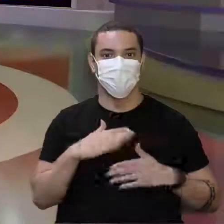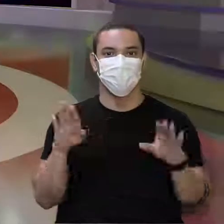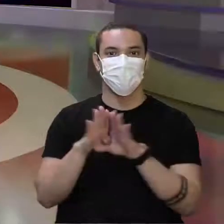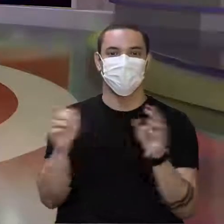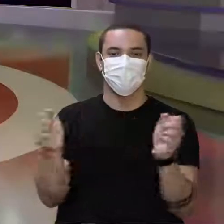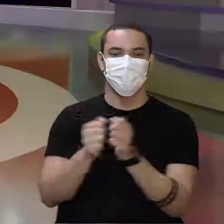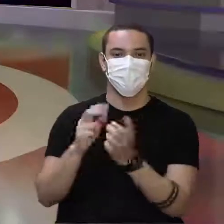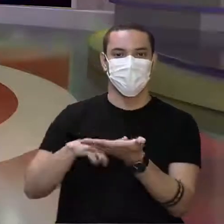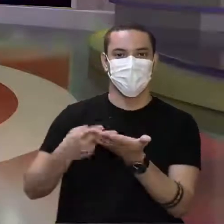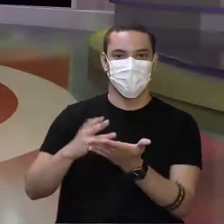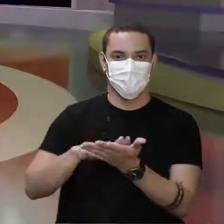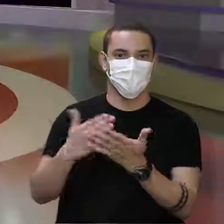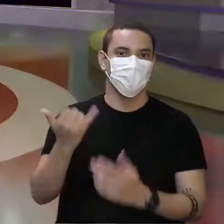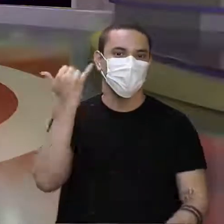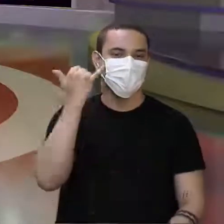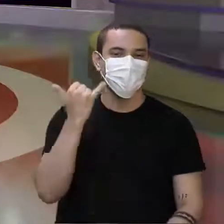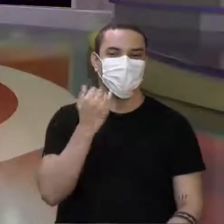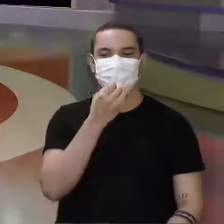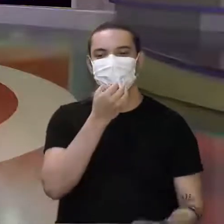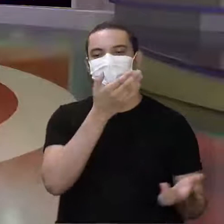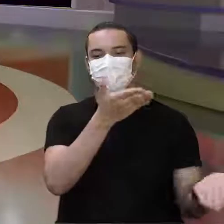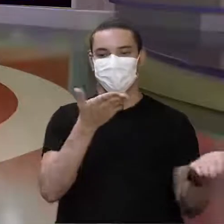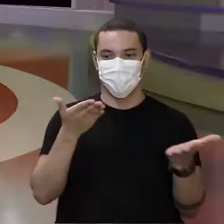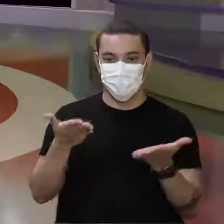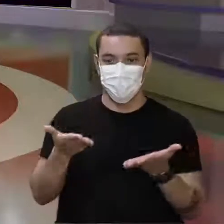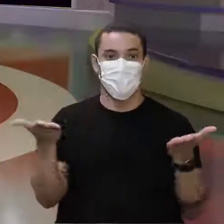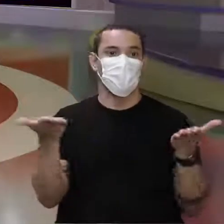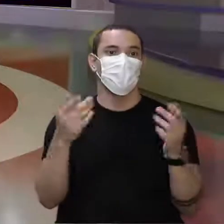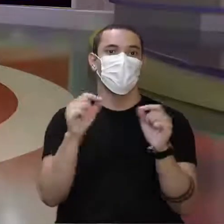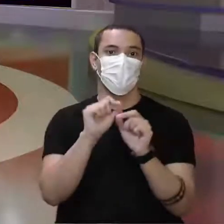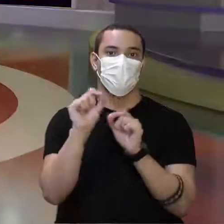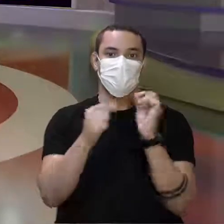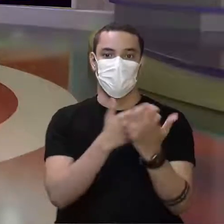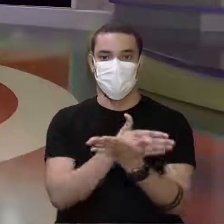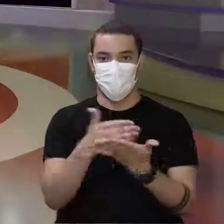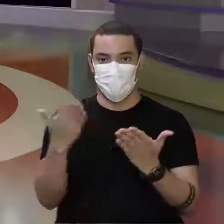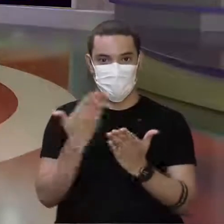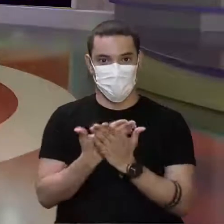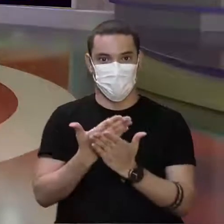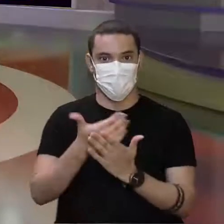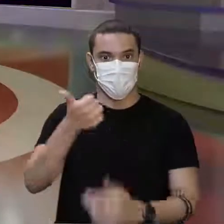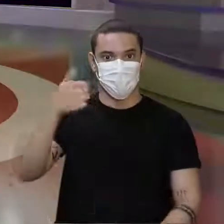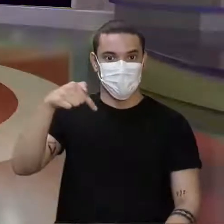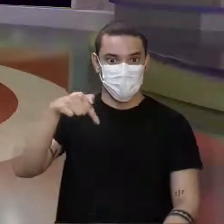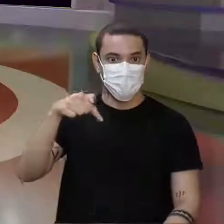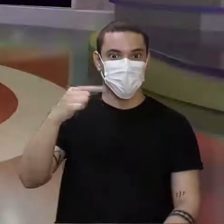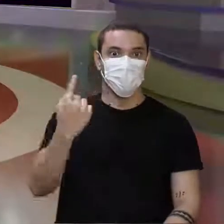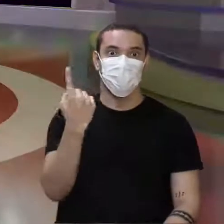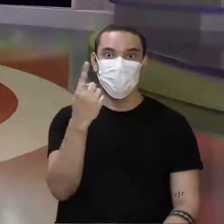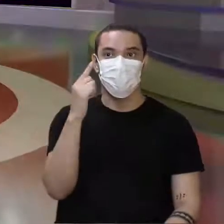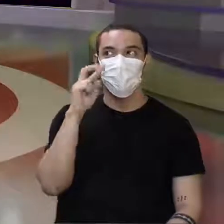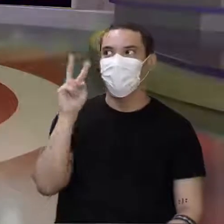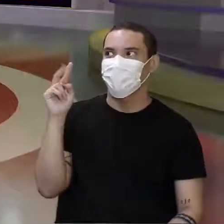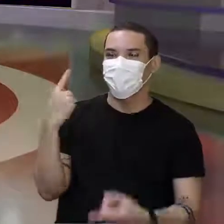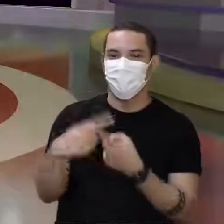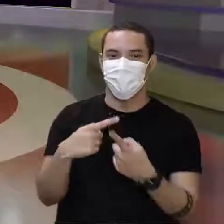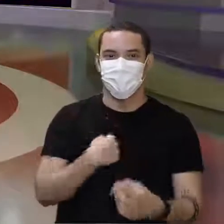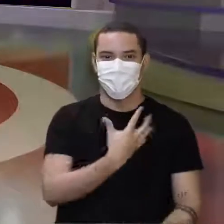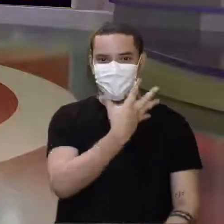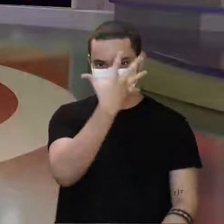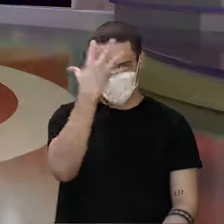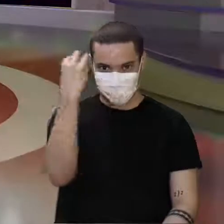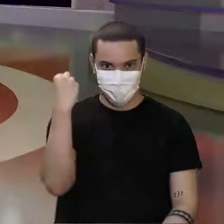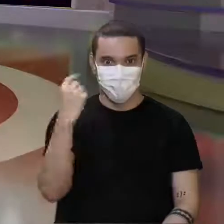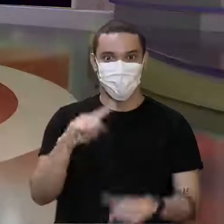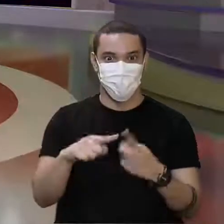nosso intérprete Vitor. Welcome, Vitor. E hoje daremos início à nossa aula 17.1. A teacher olhou para lá porque esqueci já que era... Eu tinha